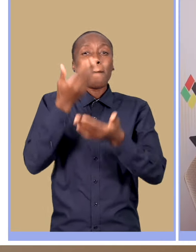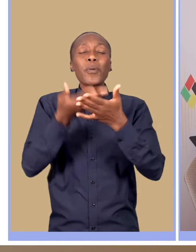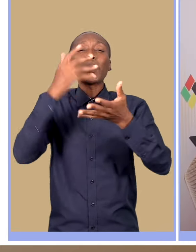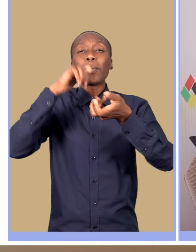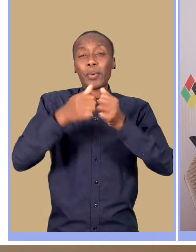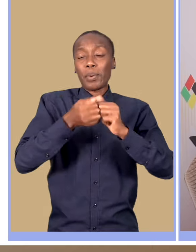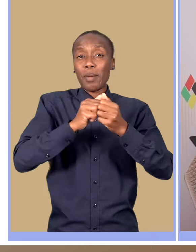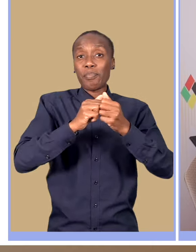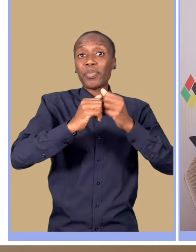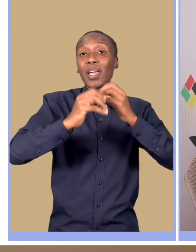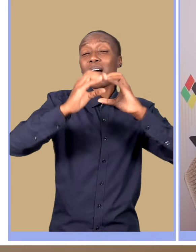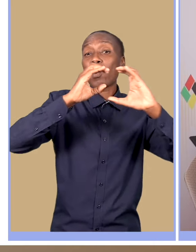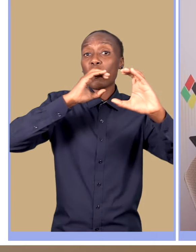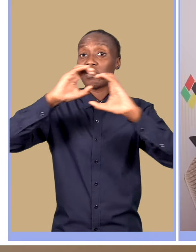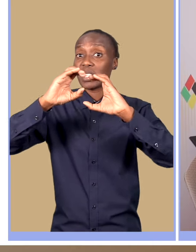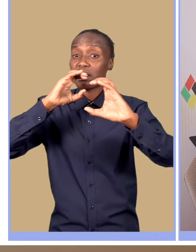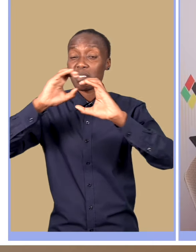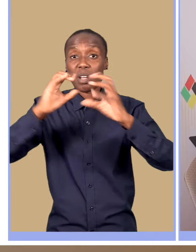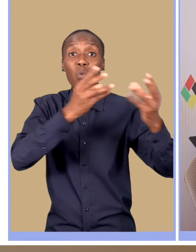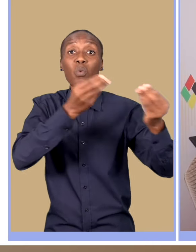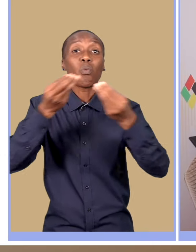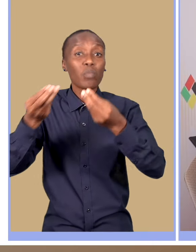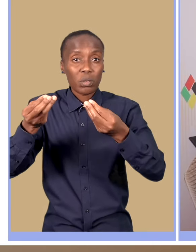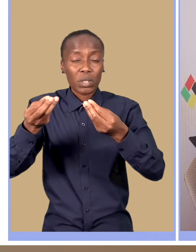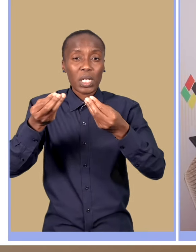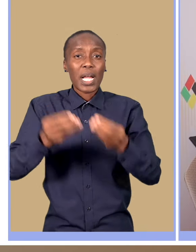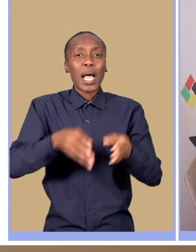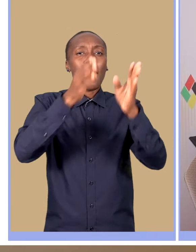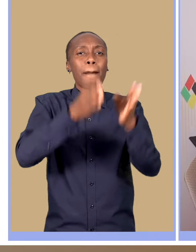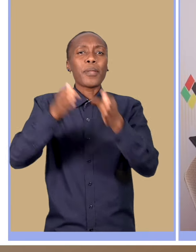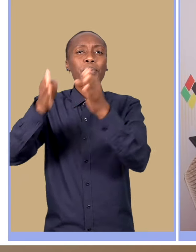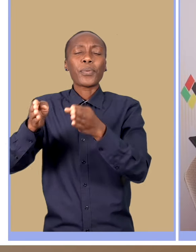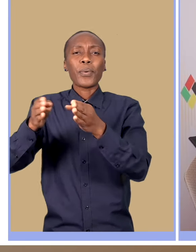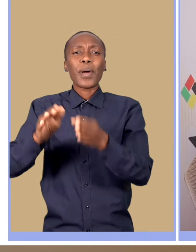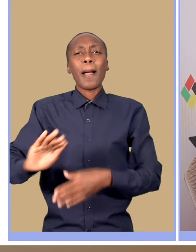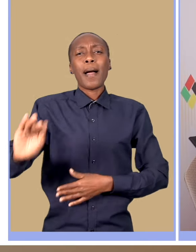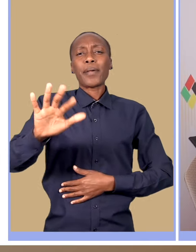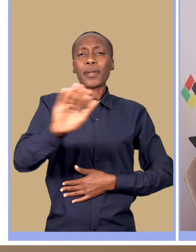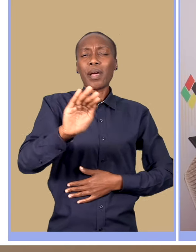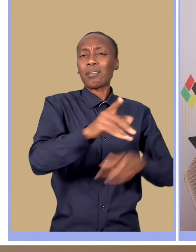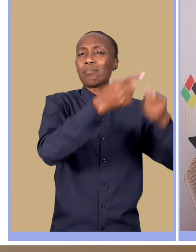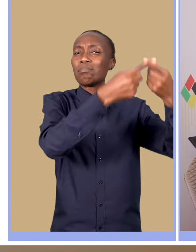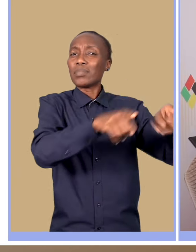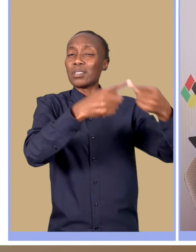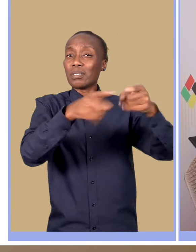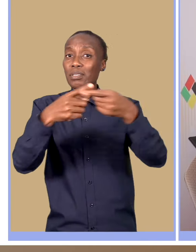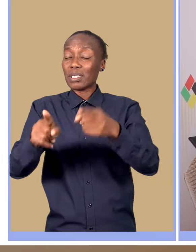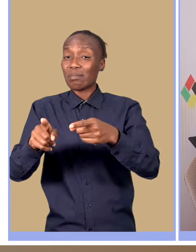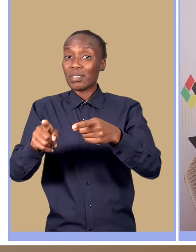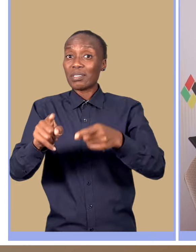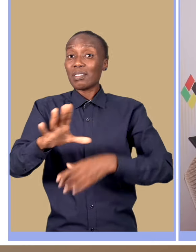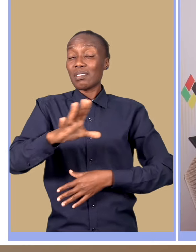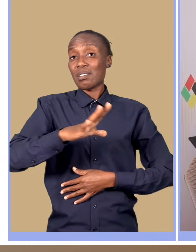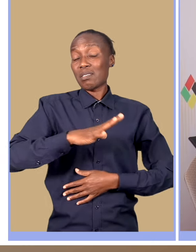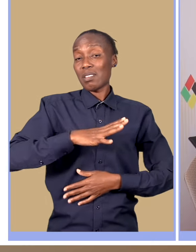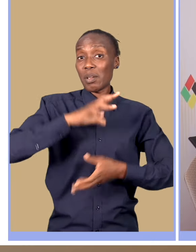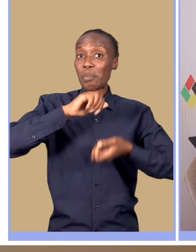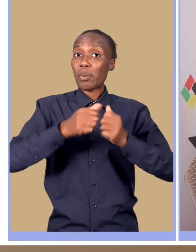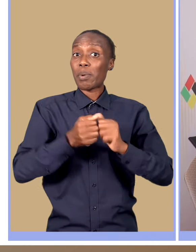da comunicação de risco, não é? Exatamente. As pessoas estão localizadas em determinadas áreas, estas áreas oferecem algum tipo